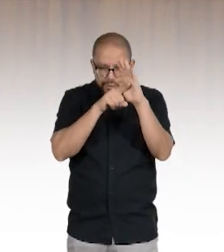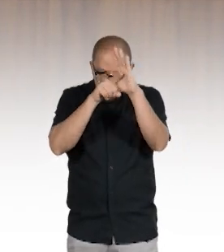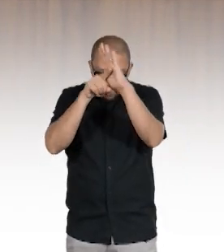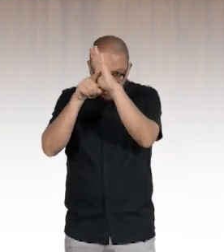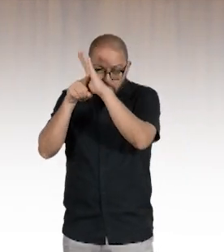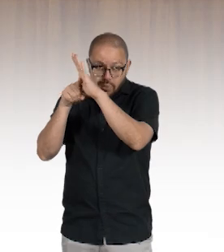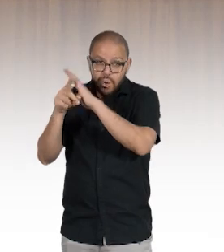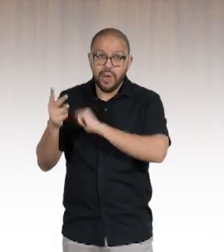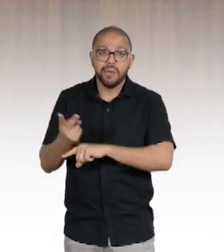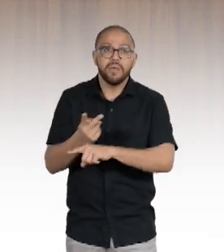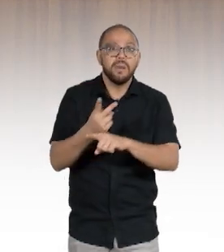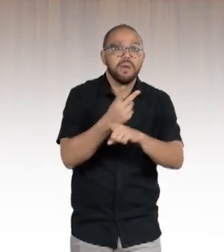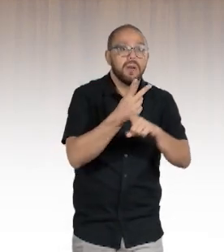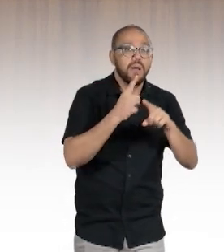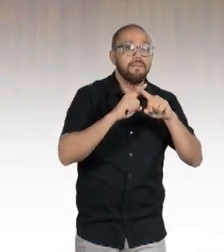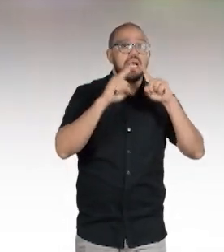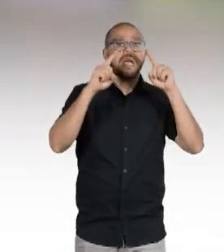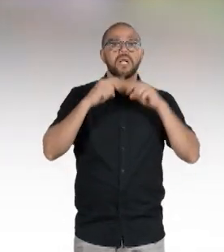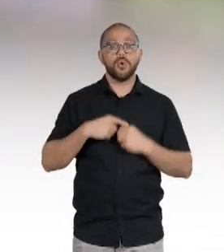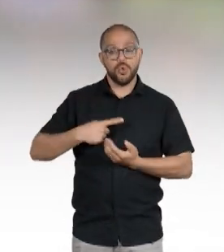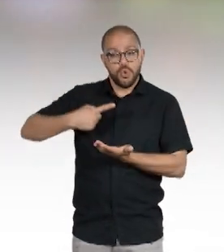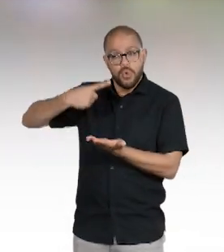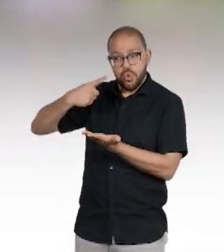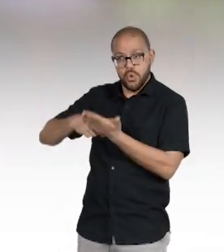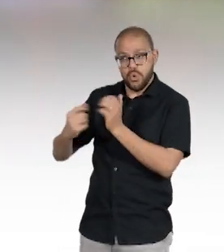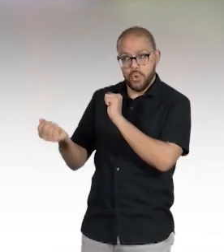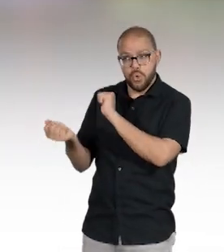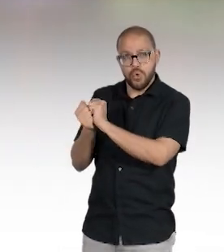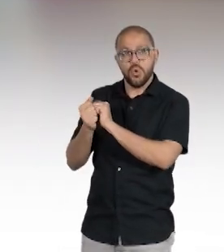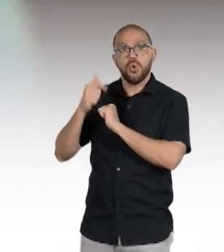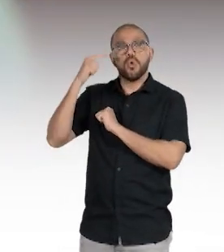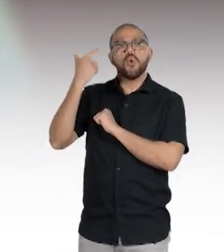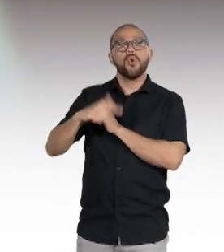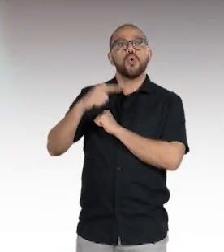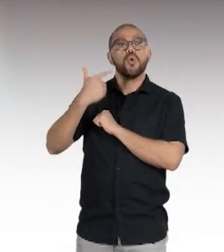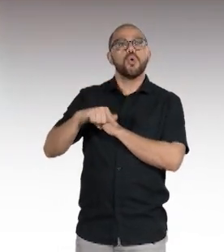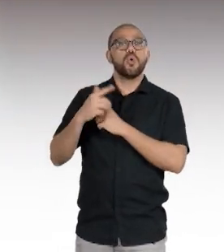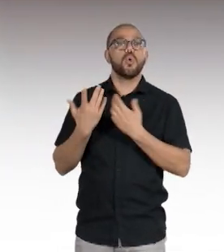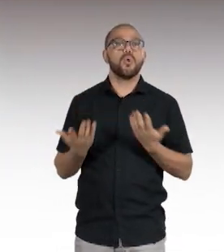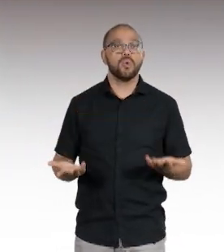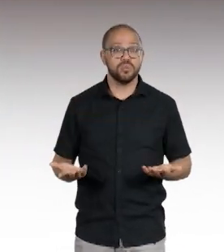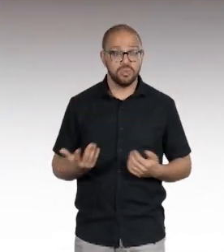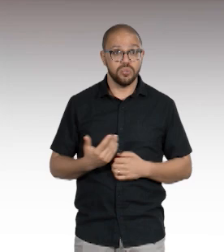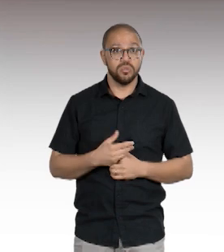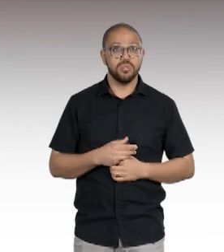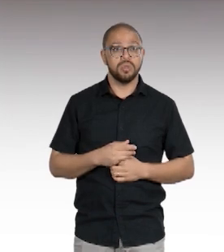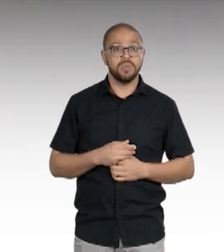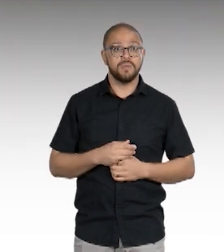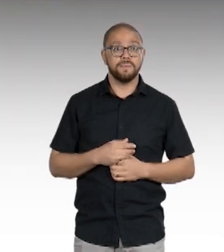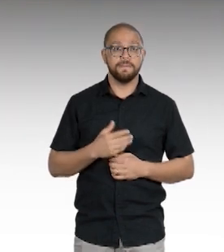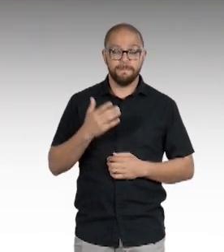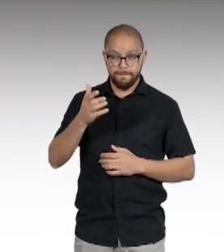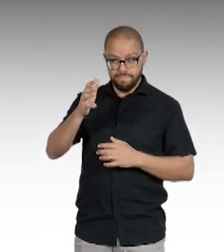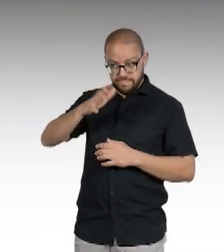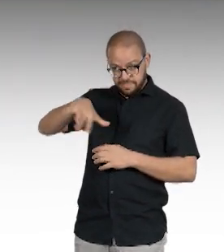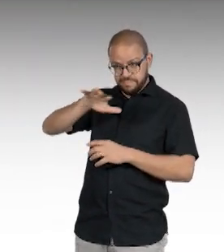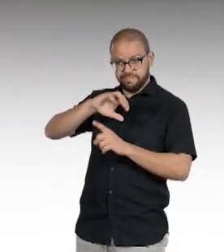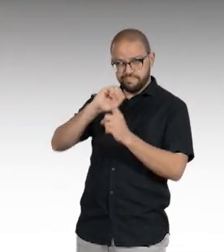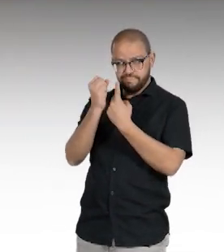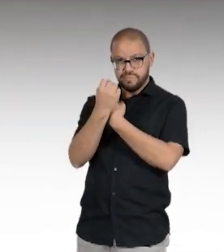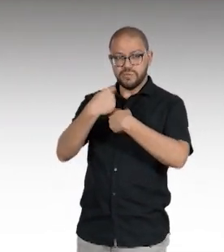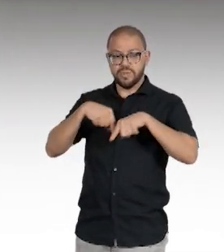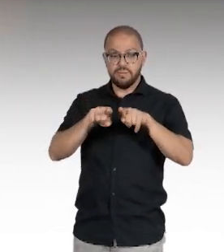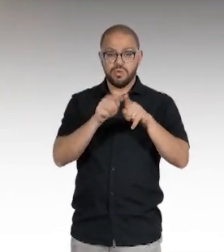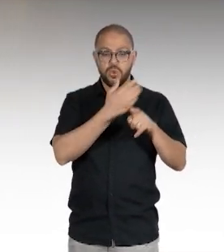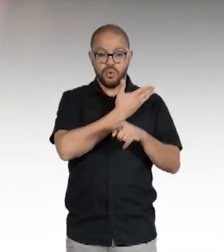censo, mas não havia um acordo de cooperação, não havia uma parceria firmada entre esses movimentos sociais